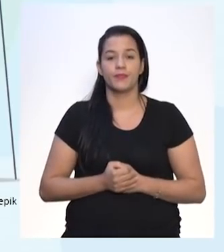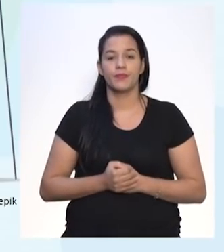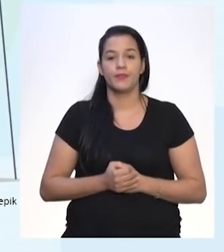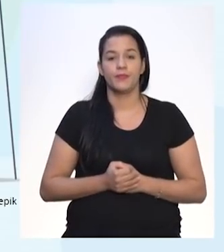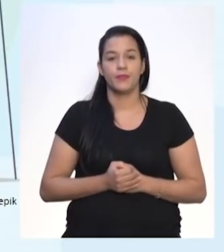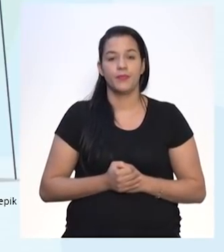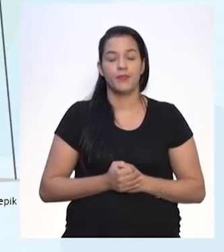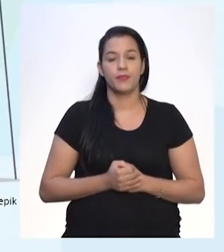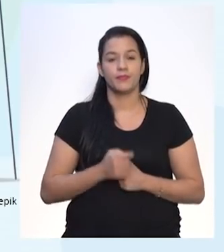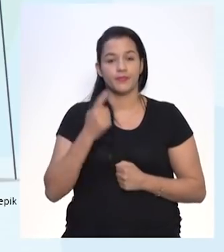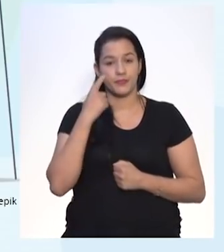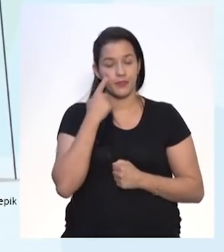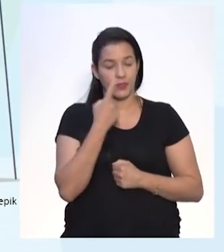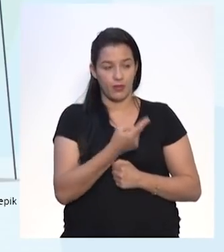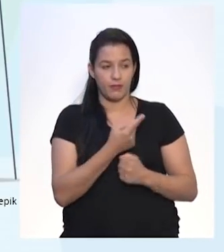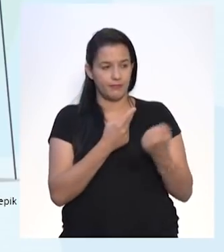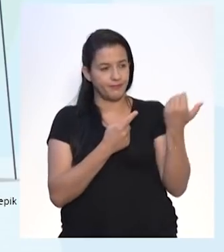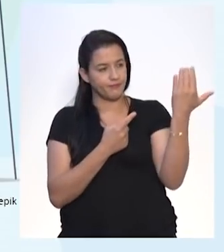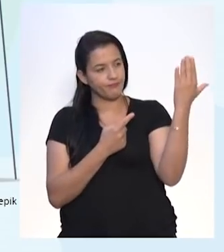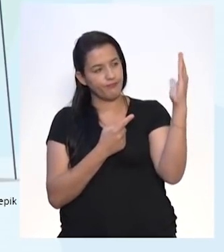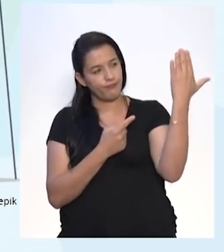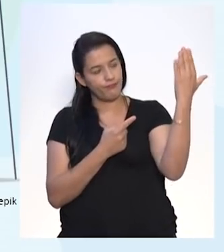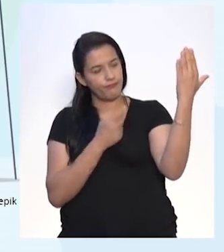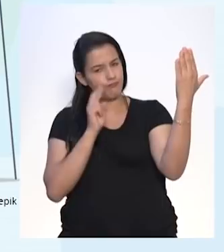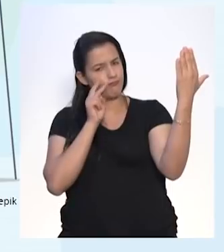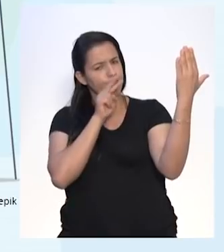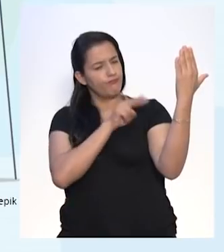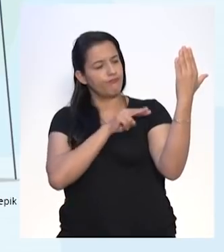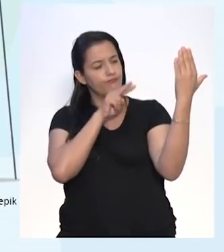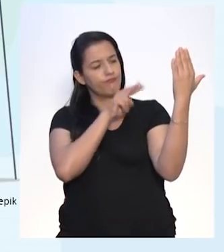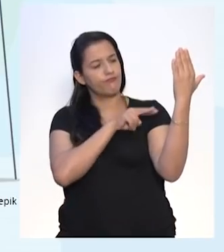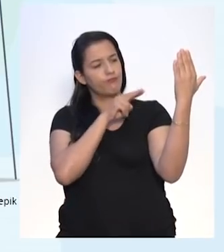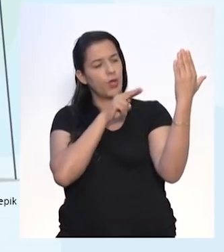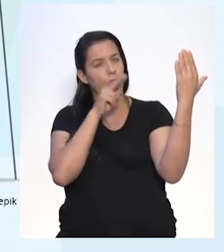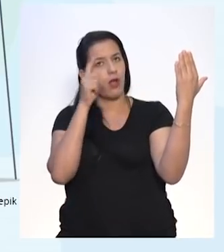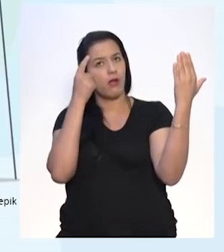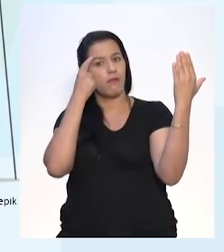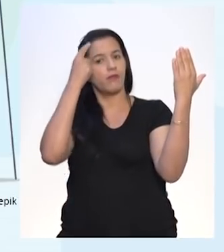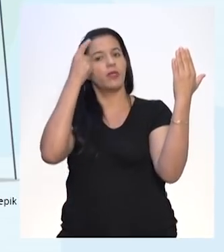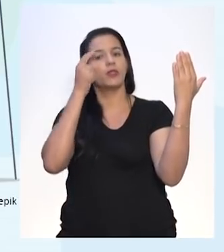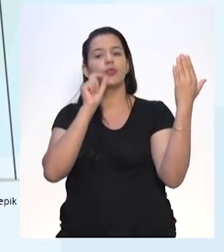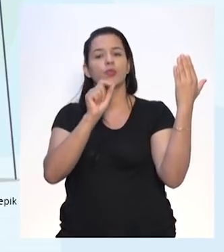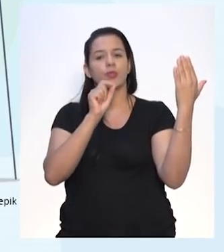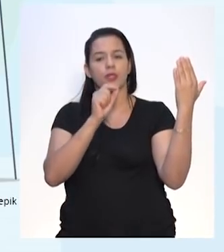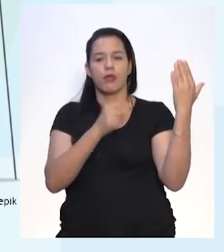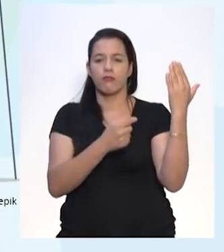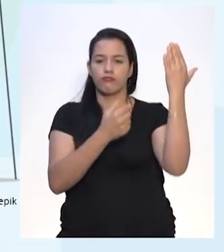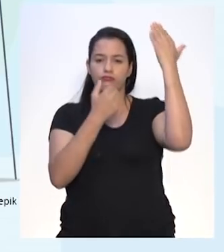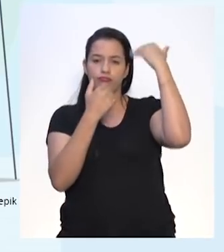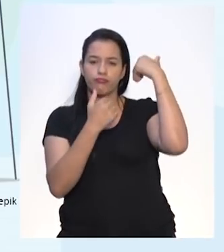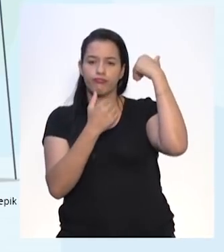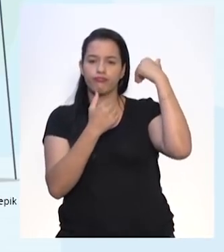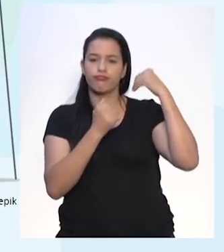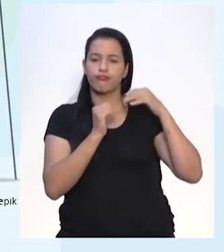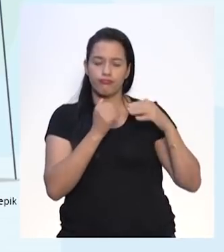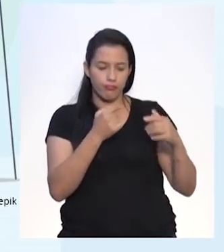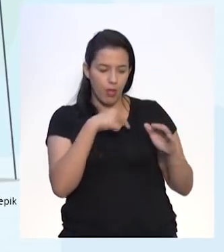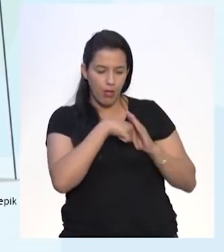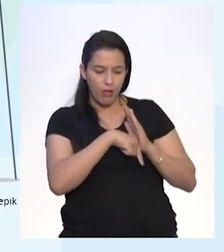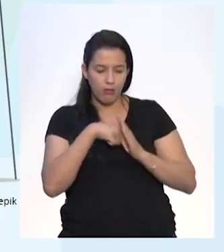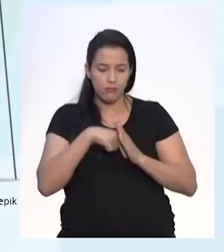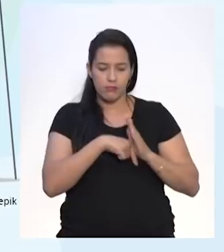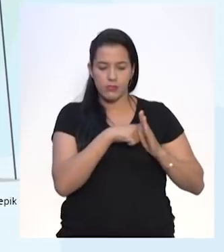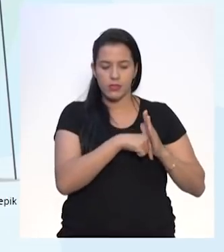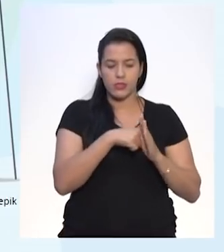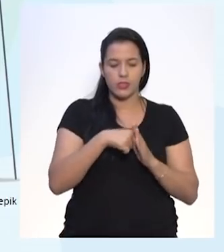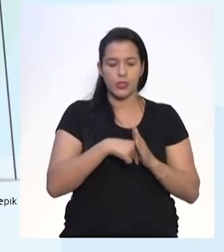Que quando a gente se olha no espelho, né? A gente pensa em autoconhecimento, na verdade, né? E aí a gente diz